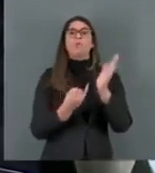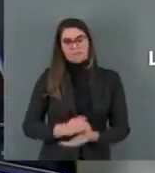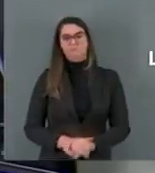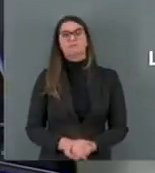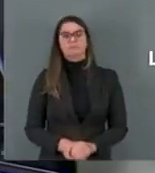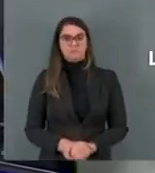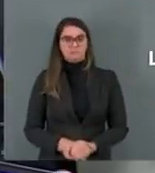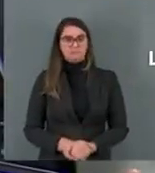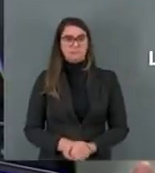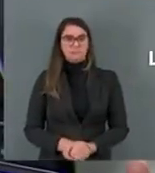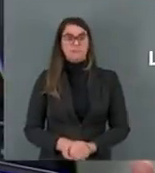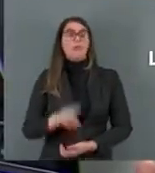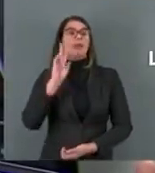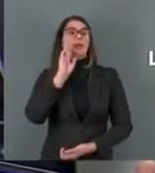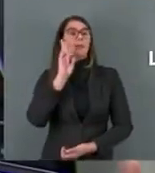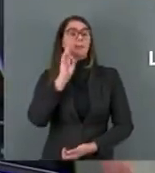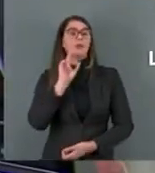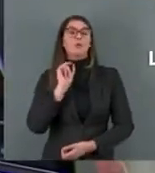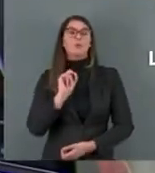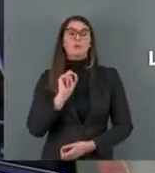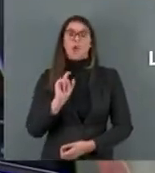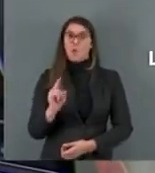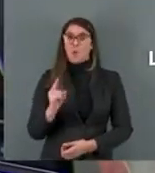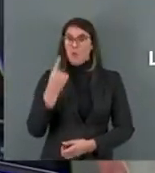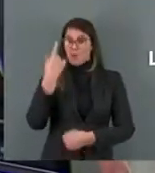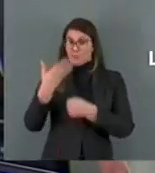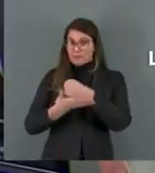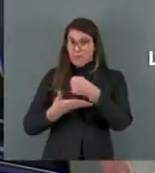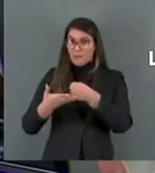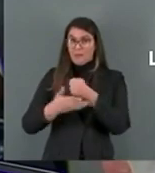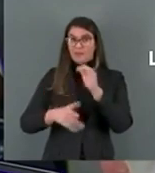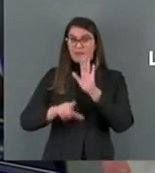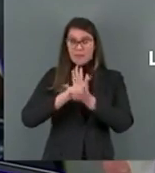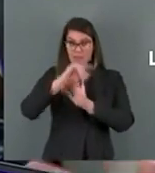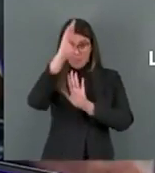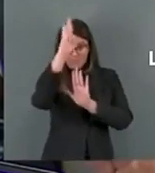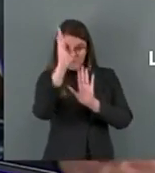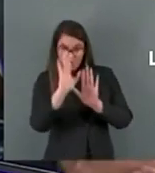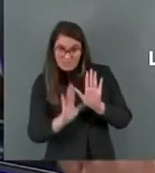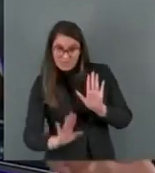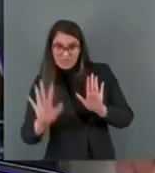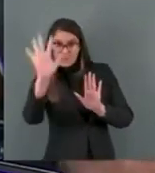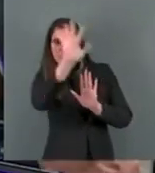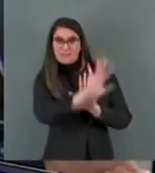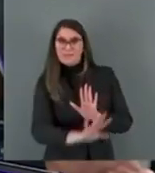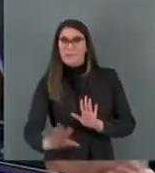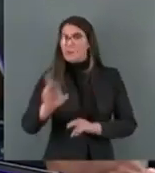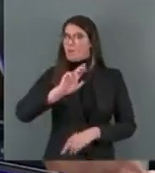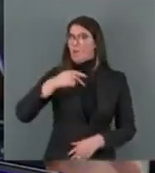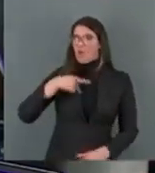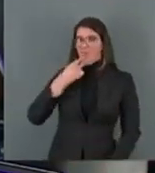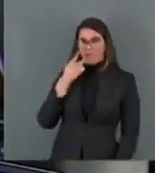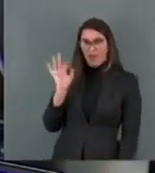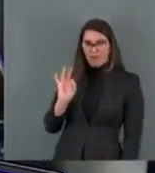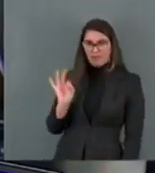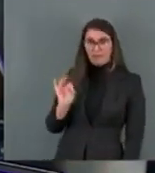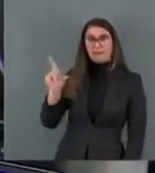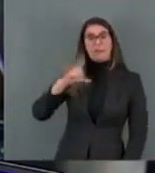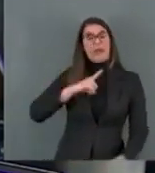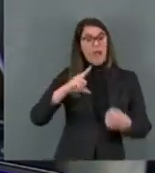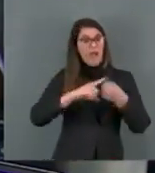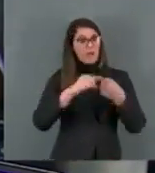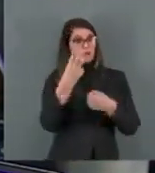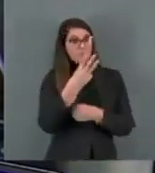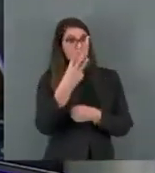país? Lembrando que um dos fundamentos da República Federativa do Brasil, e mais uma vez, não sou eu que estou dizendo, está lá no artigo